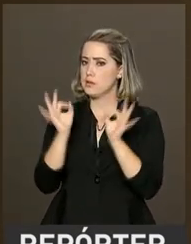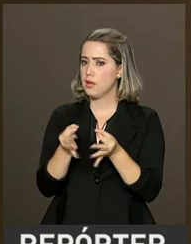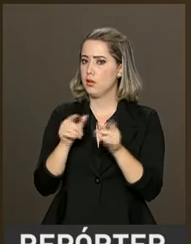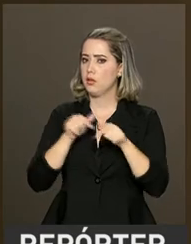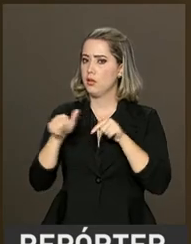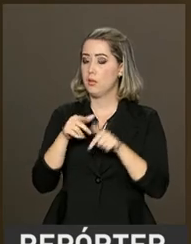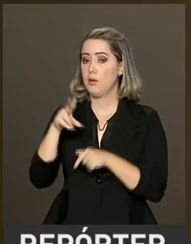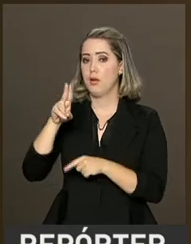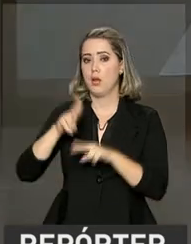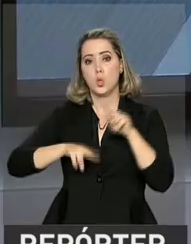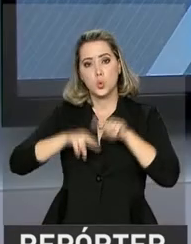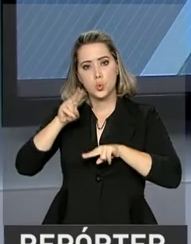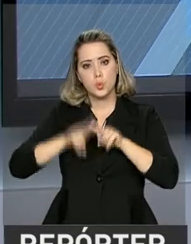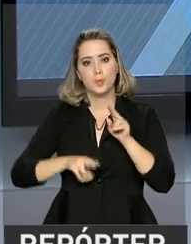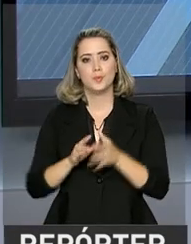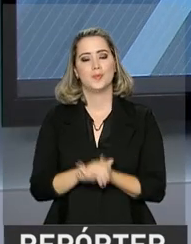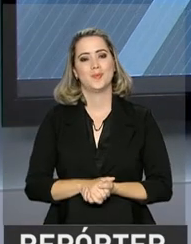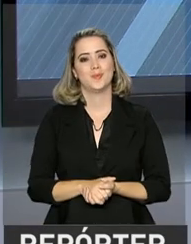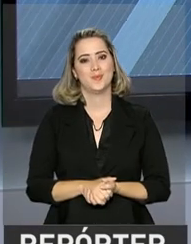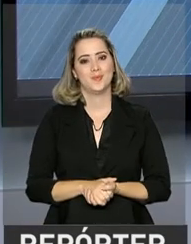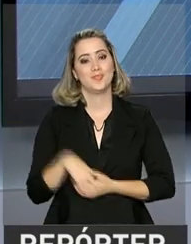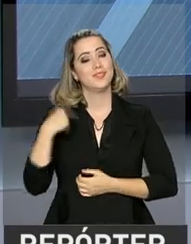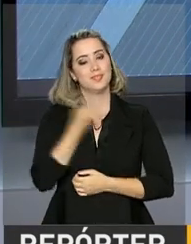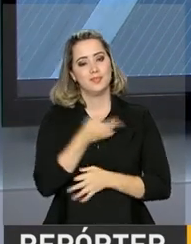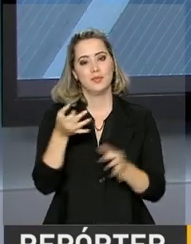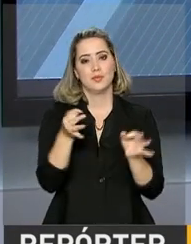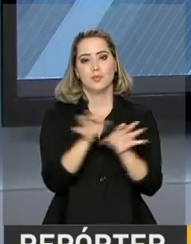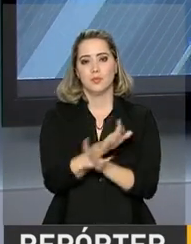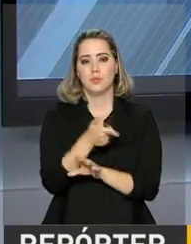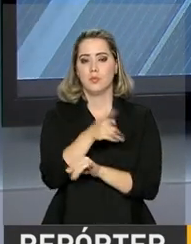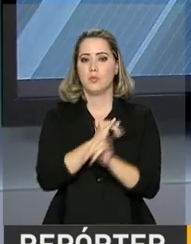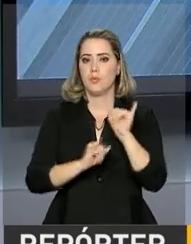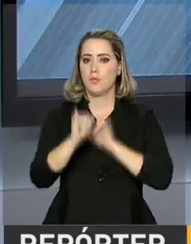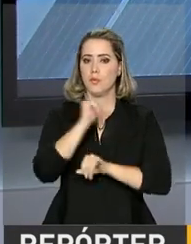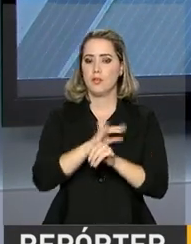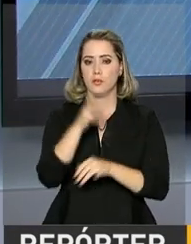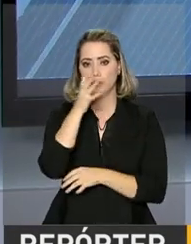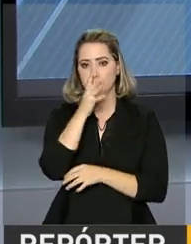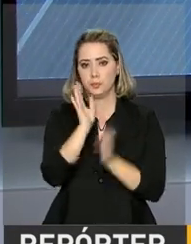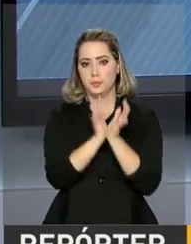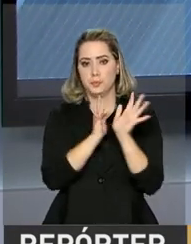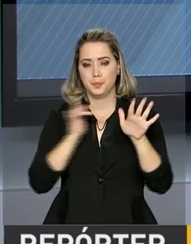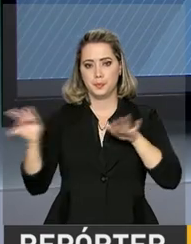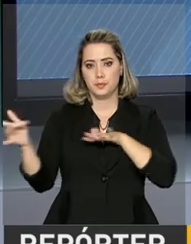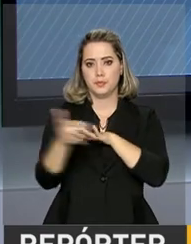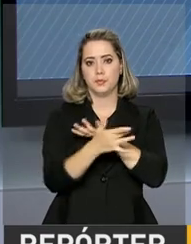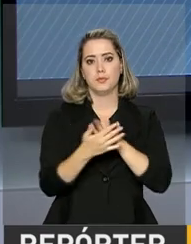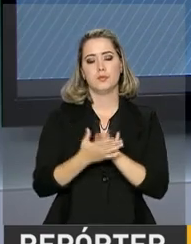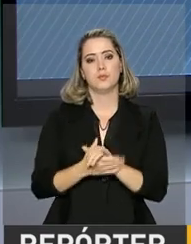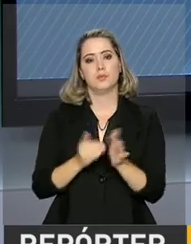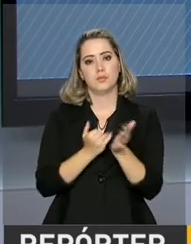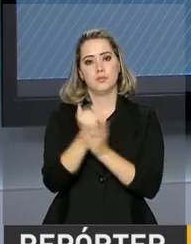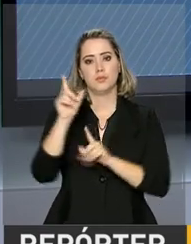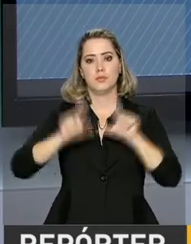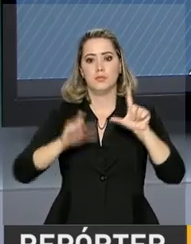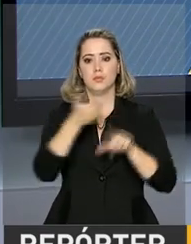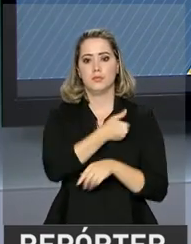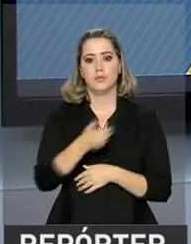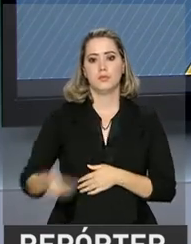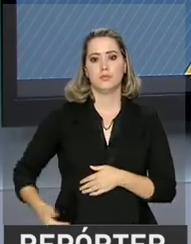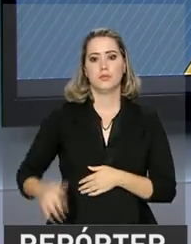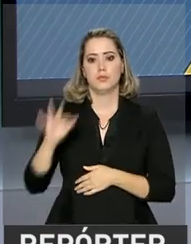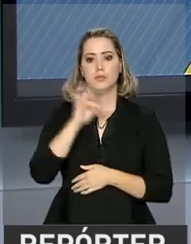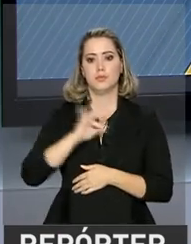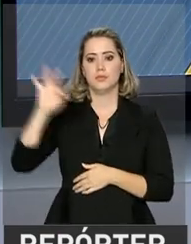de junho e nós ficamos por aqui outras notícias você acompanha também em nossas redes sociais continue com a gente que nem nbr